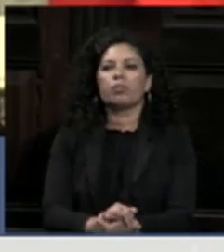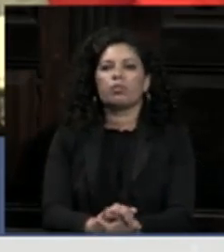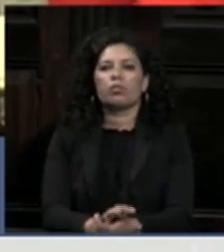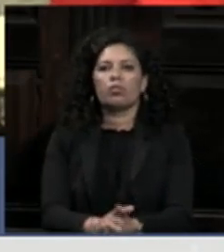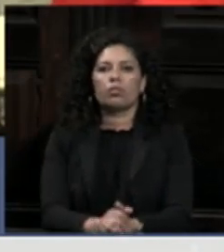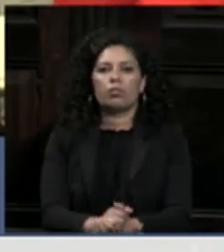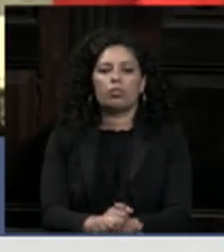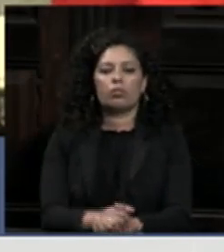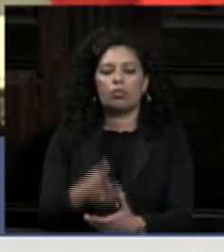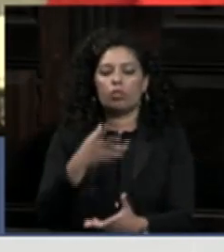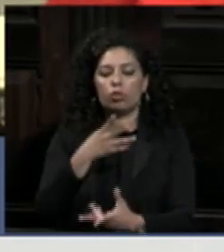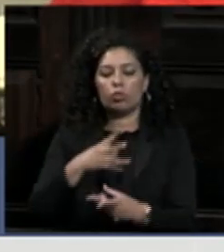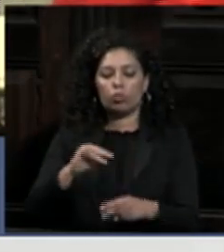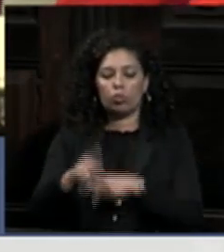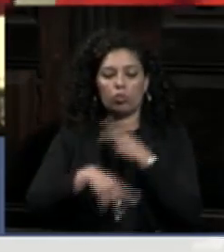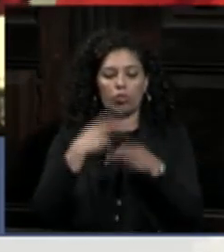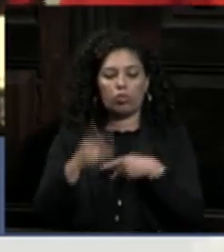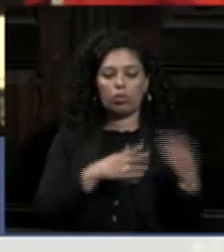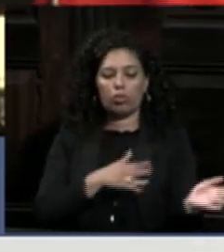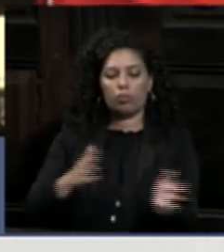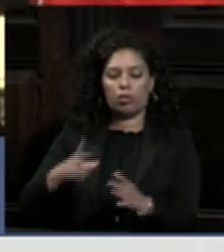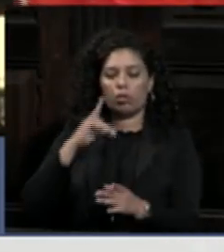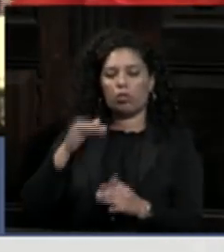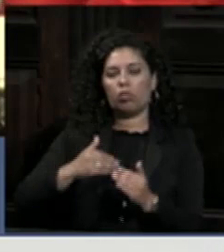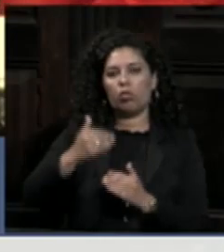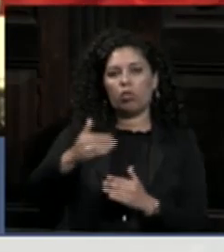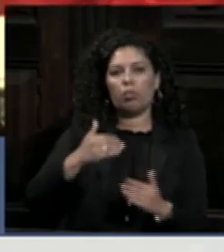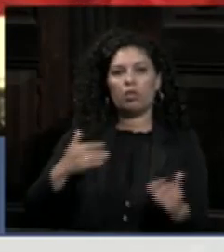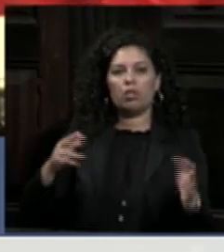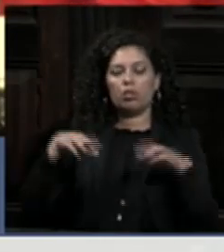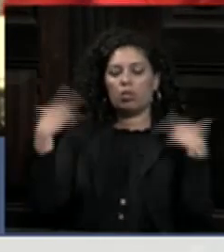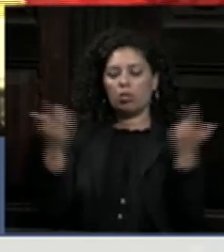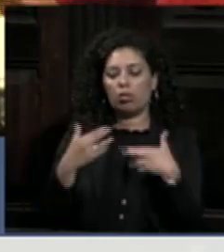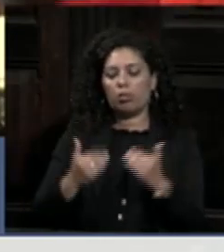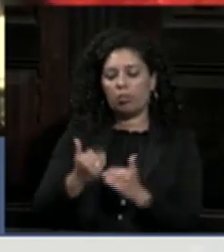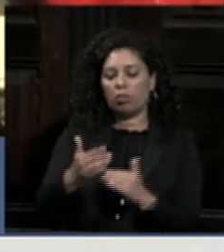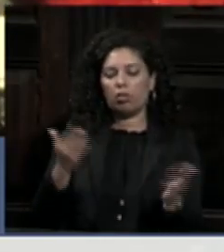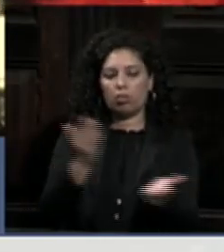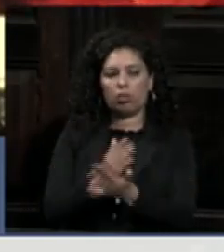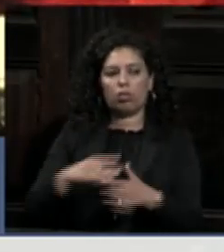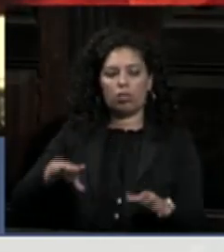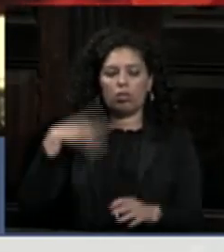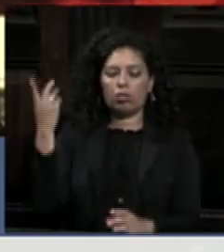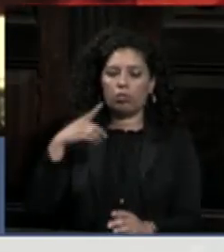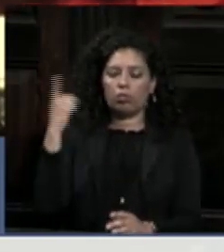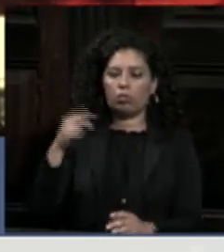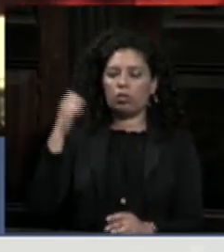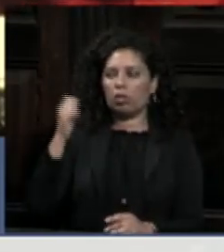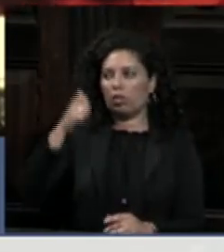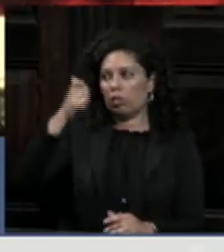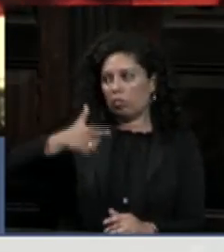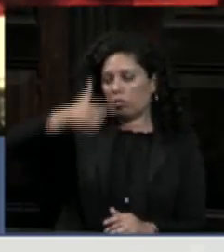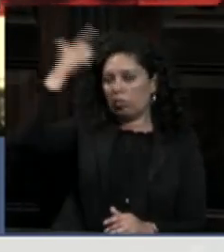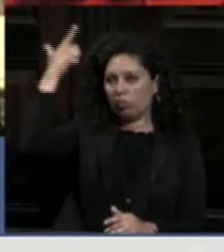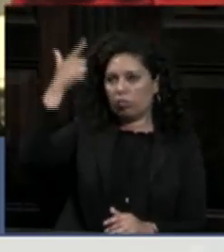nada mais havendo a tratar na ordem do dia para ser o expediente final primeiro orador espírita na rua deputado luiz paulo